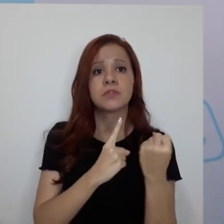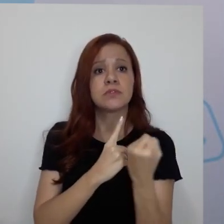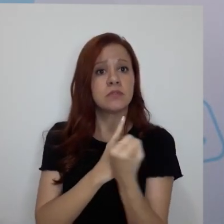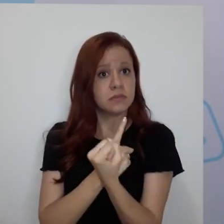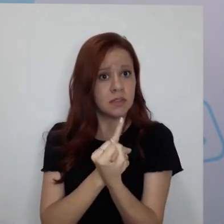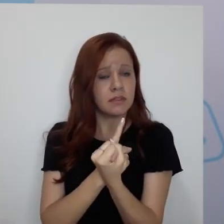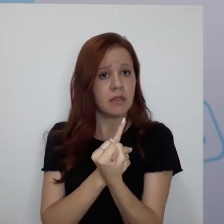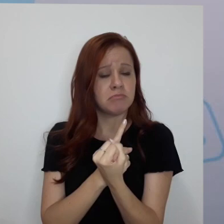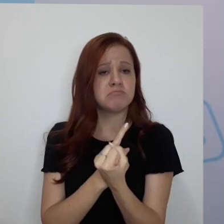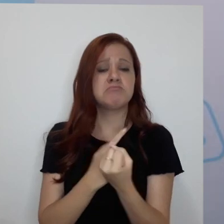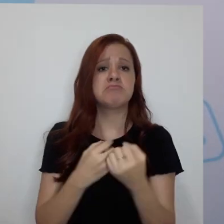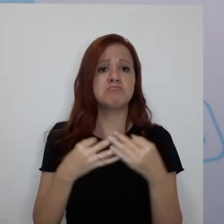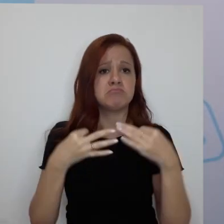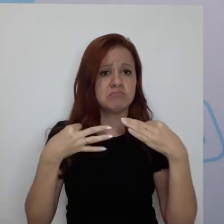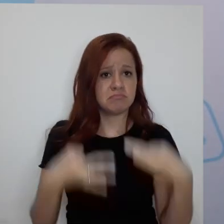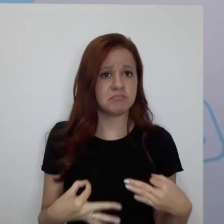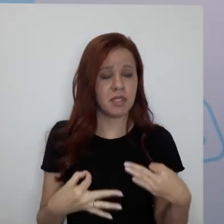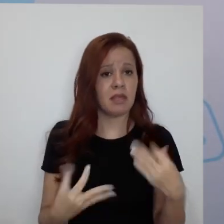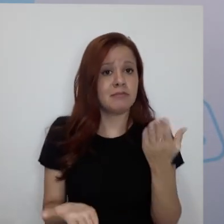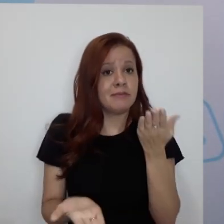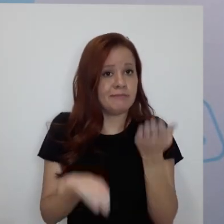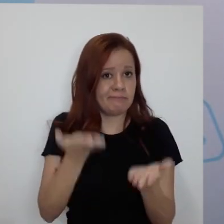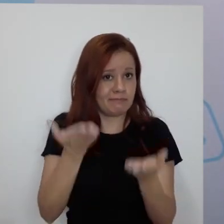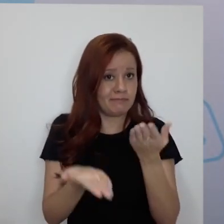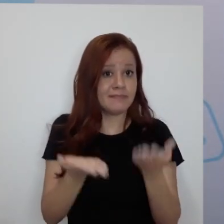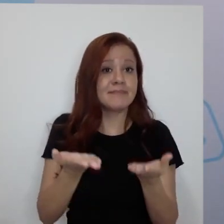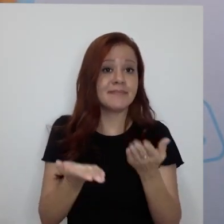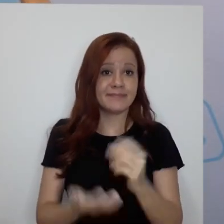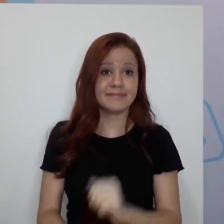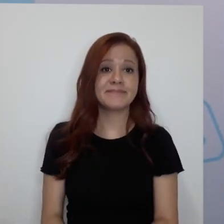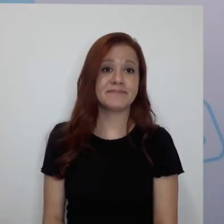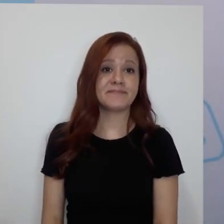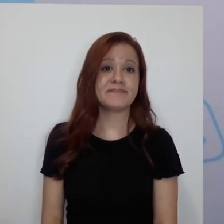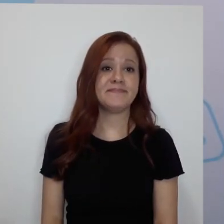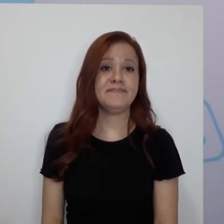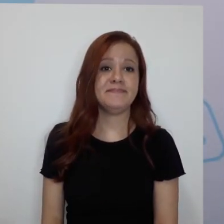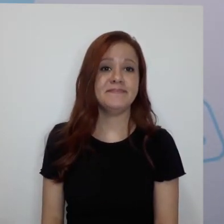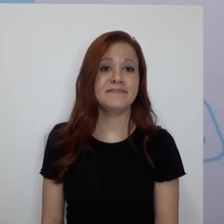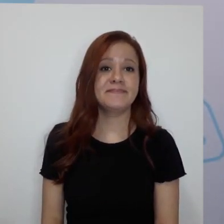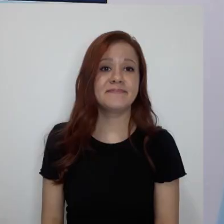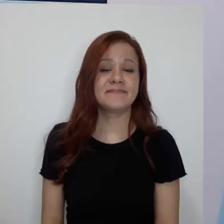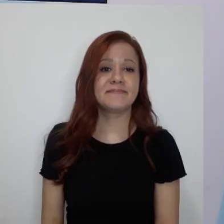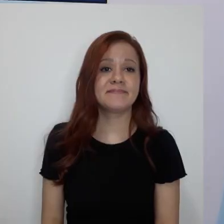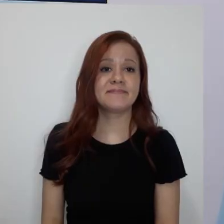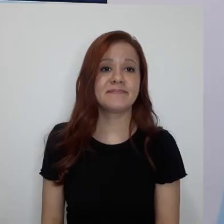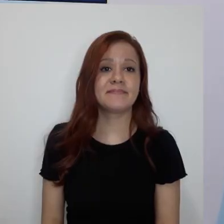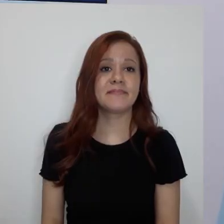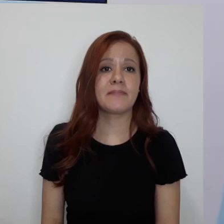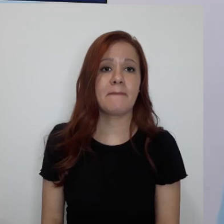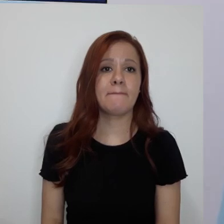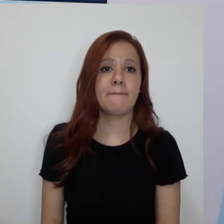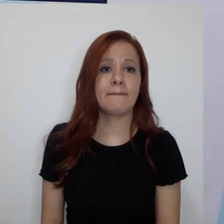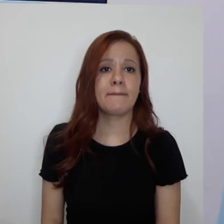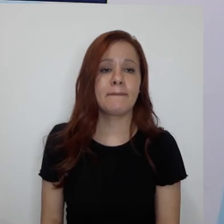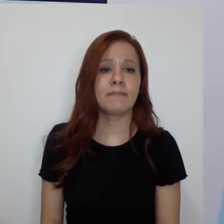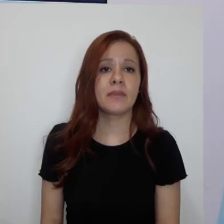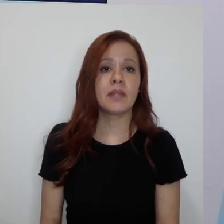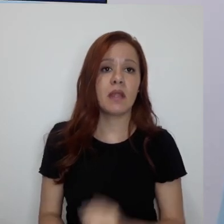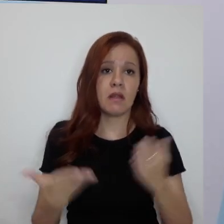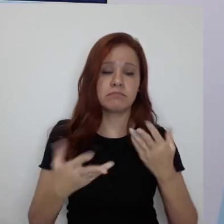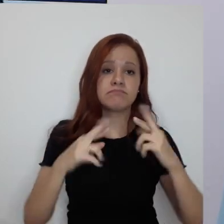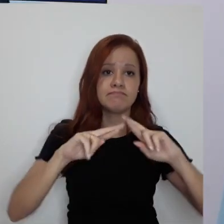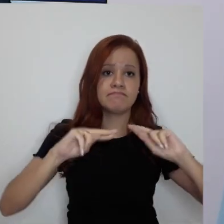justa, mais respeitosa, mais equilibrada. Mas a gente vai falar agora das competências socioemocionais, que